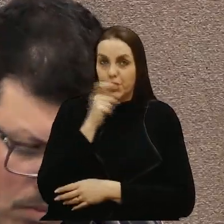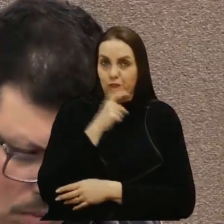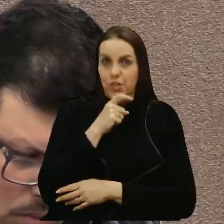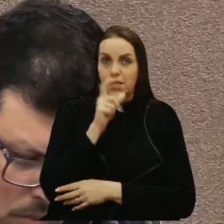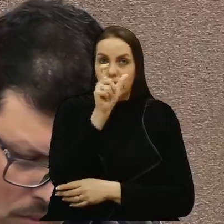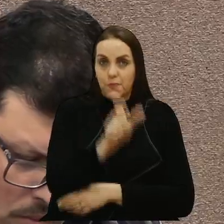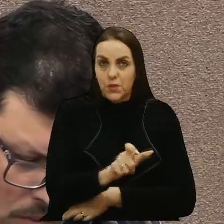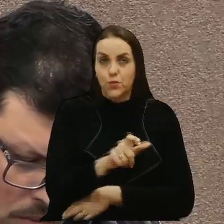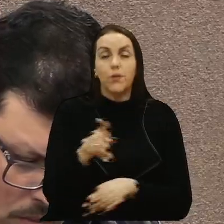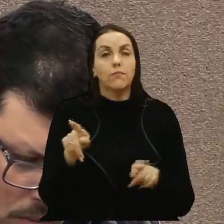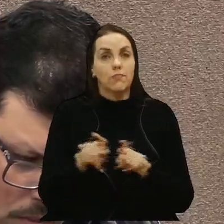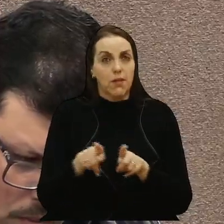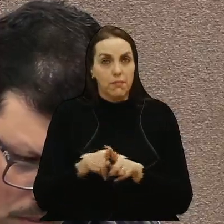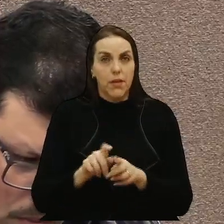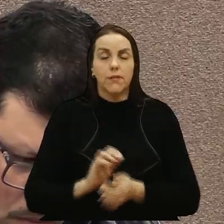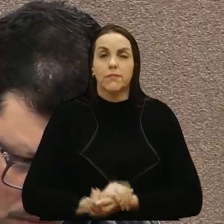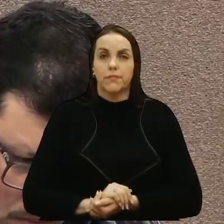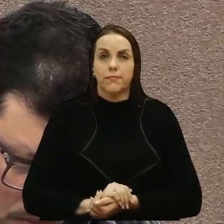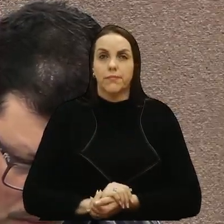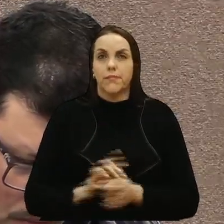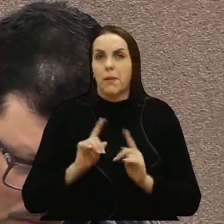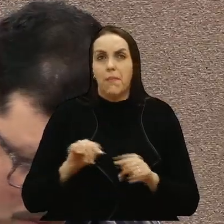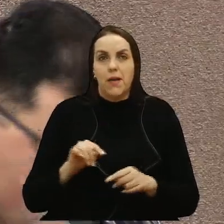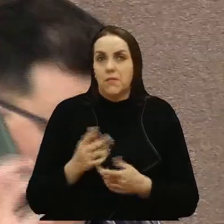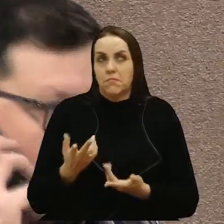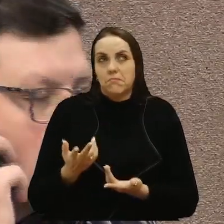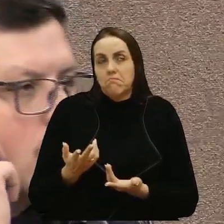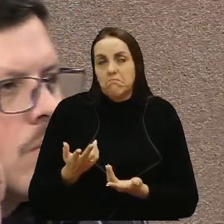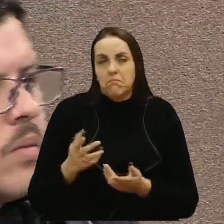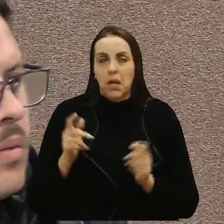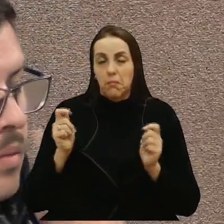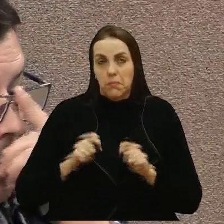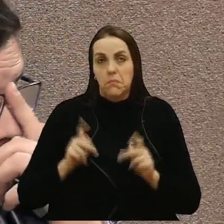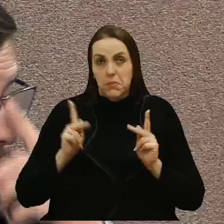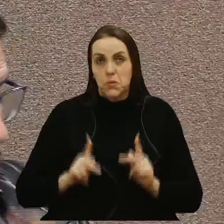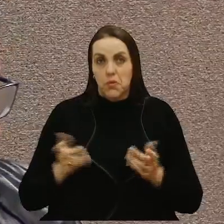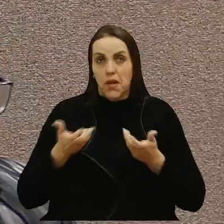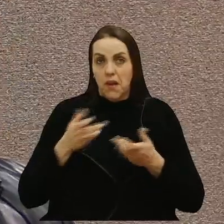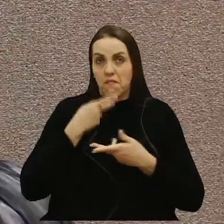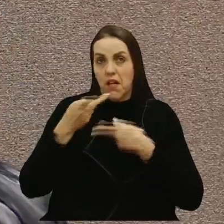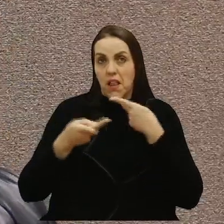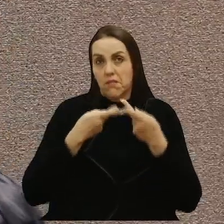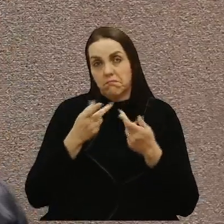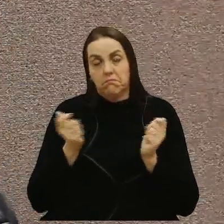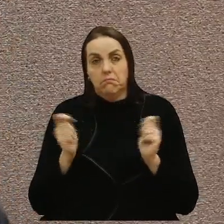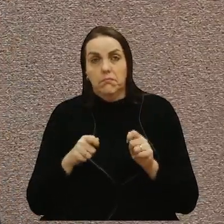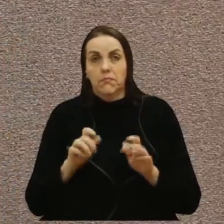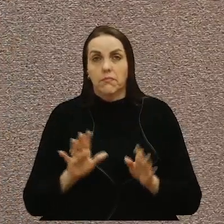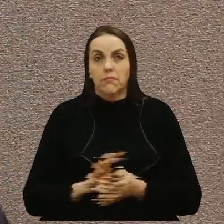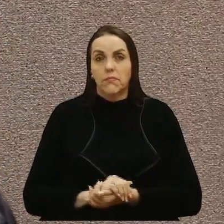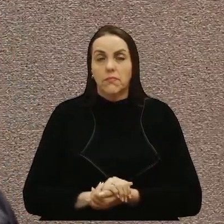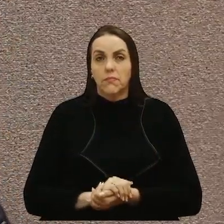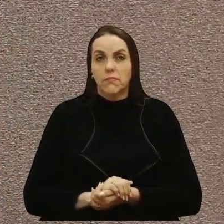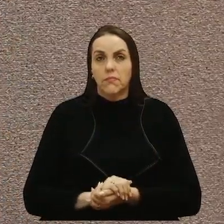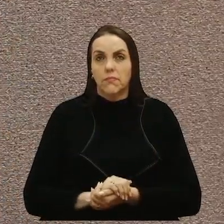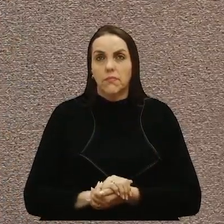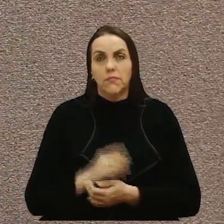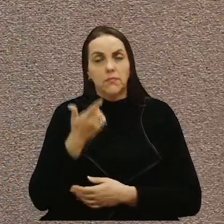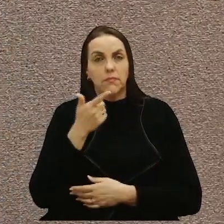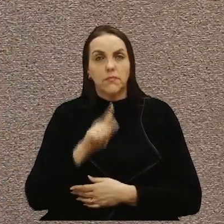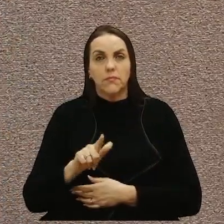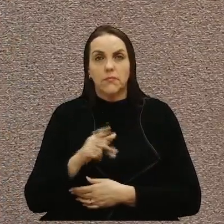também. Mas isso não impede a pessoa de falar. Então, mais uma vez eu trago